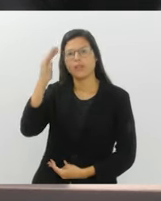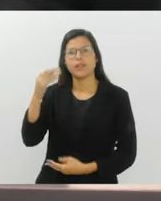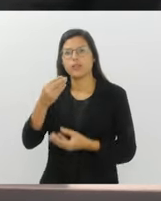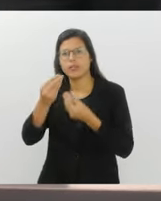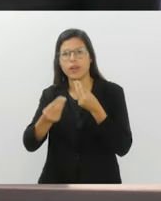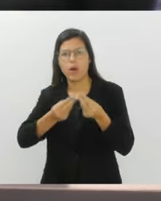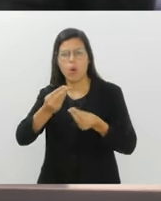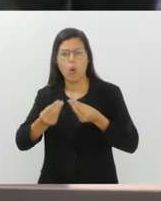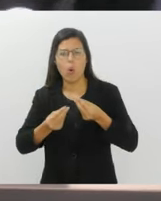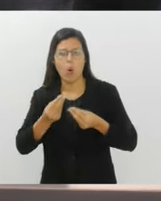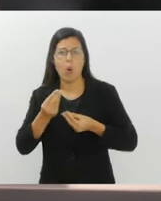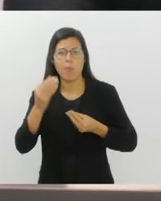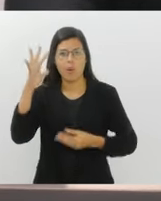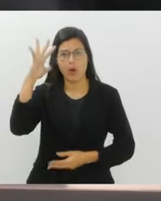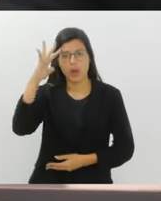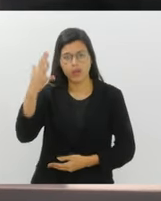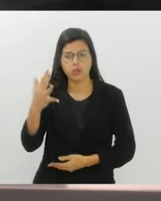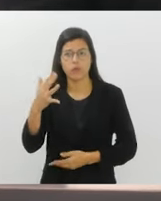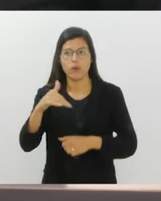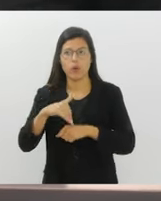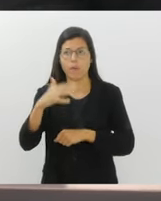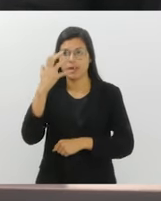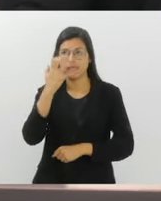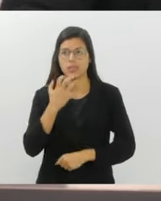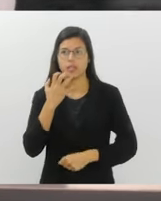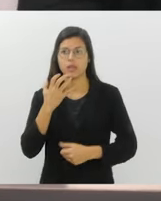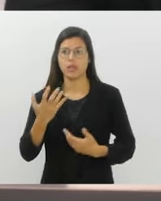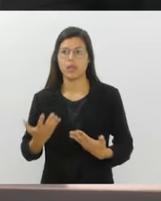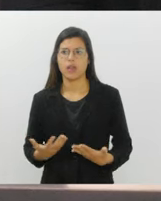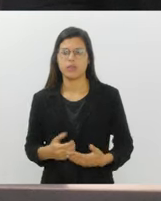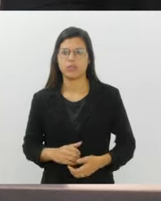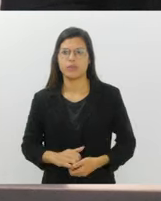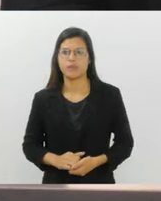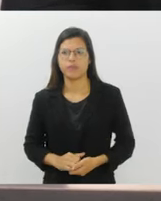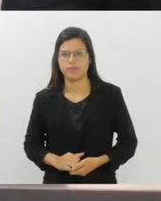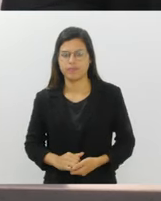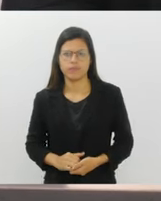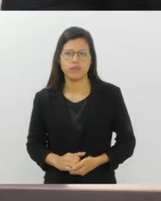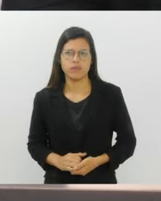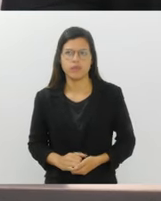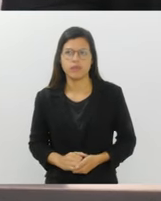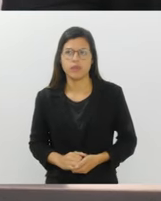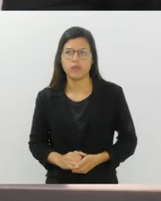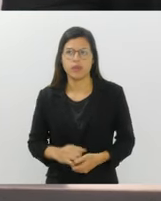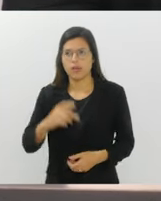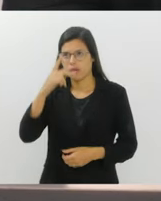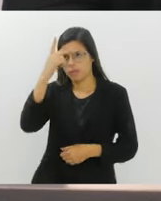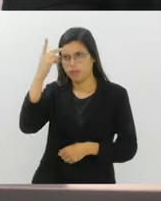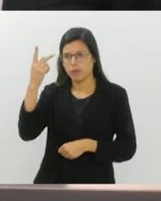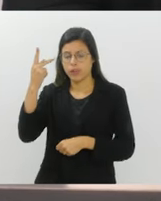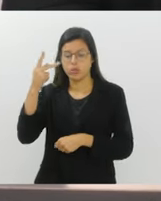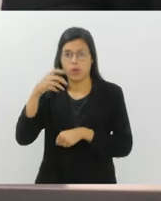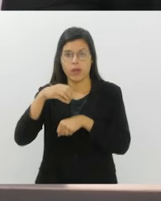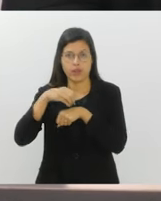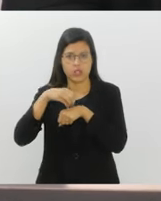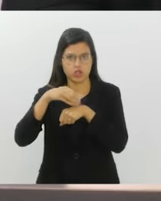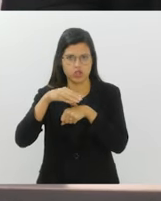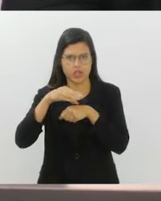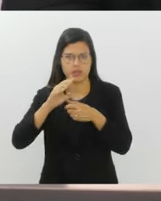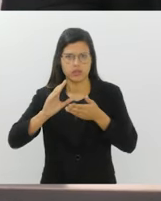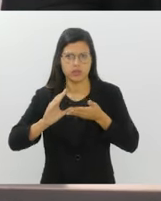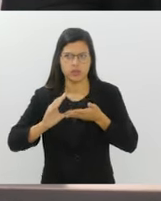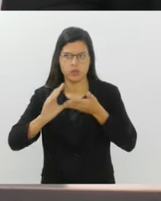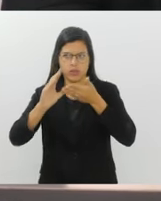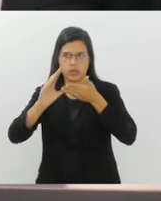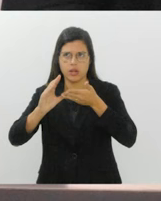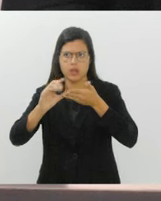para a gente tratar isso com cada vez mais seriedade. Para alguém ser indicado para ser conselheiro da agência reguladora, não tem